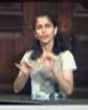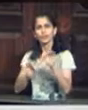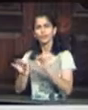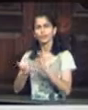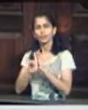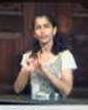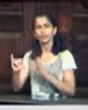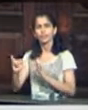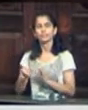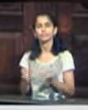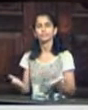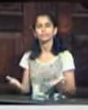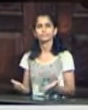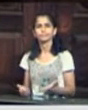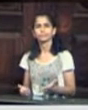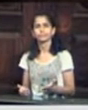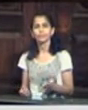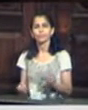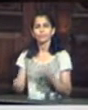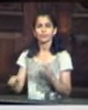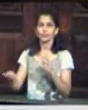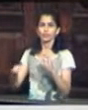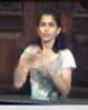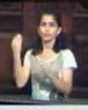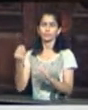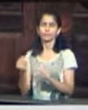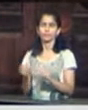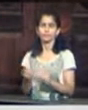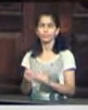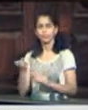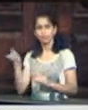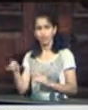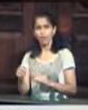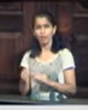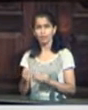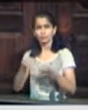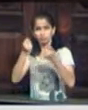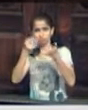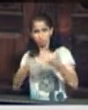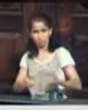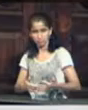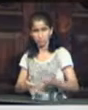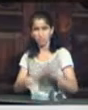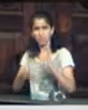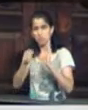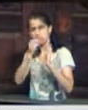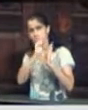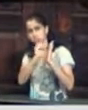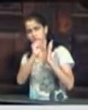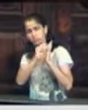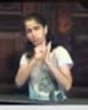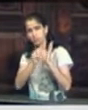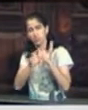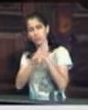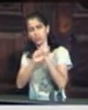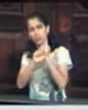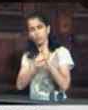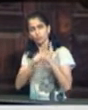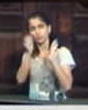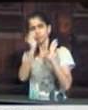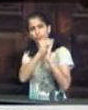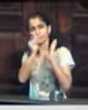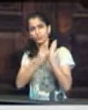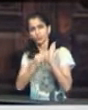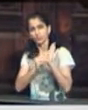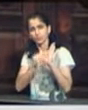lei, deputado Eliomar Coelho, eles vêm sem nenhuma fundamentação, não vêm com nenhuma planilha, nenhum cálculo atuarial, como na questão